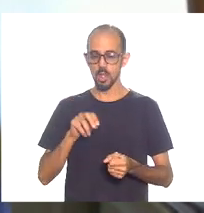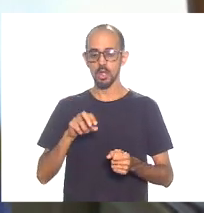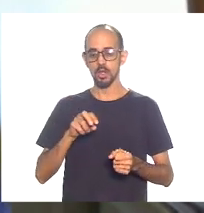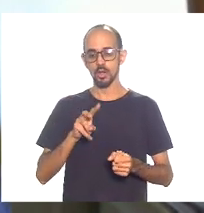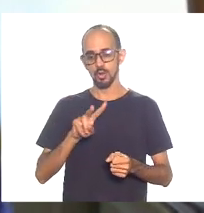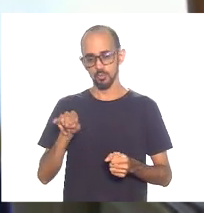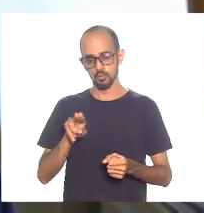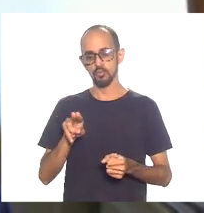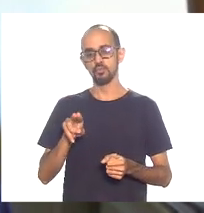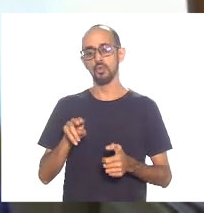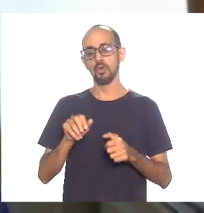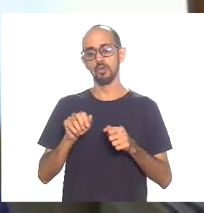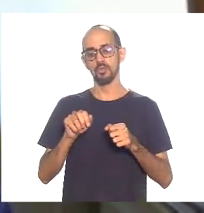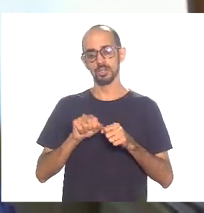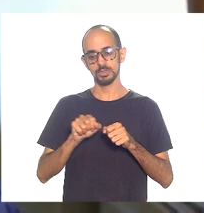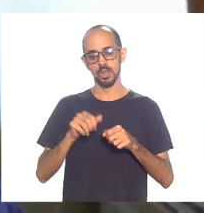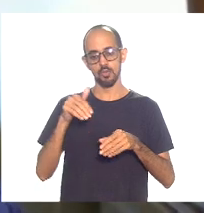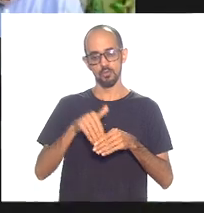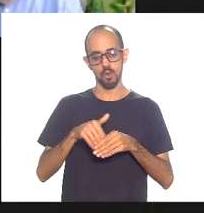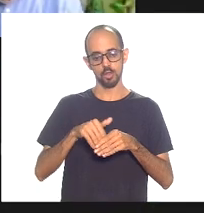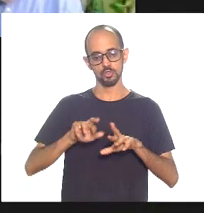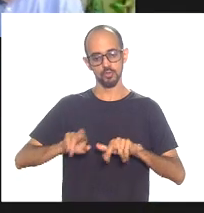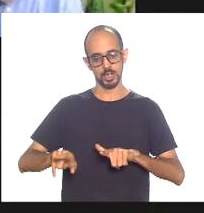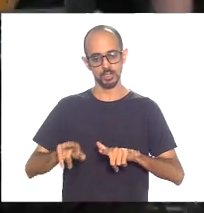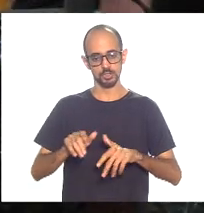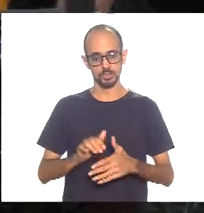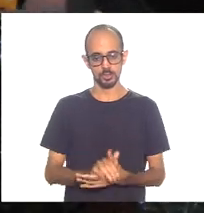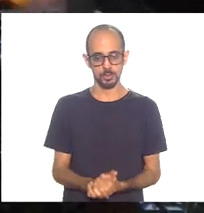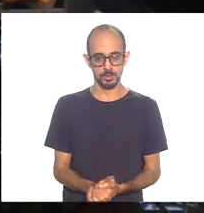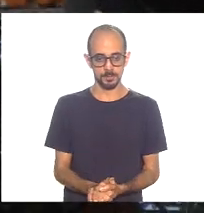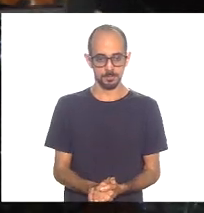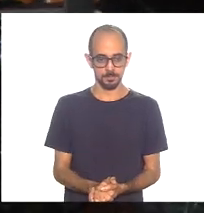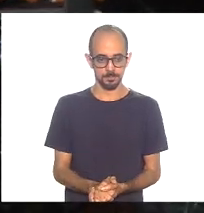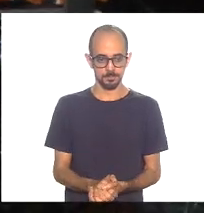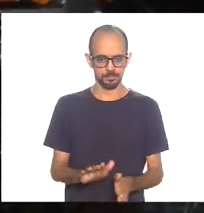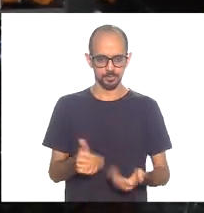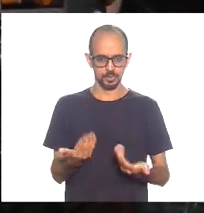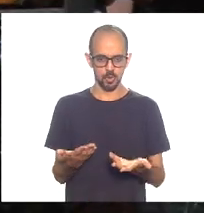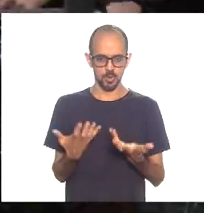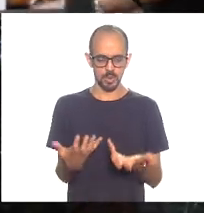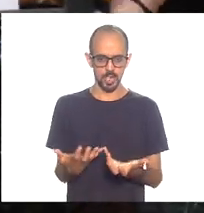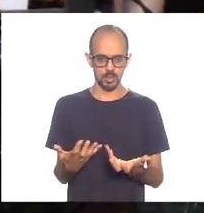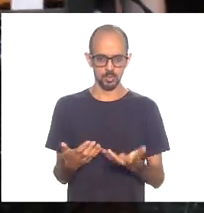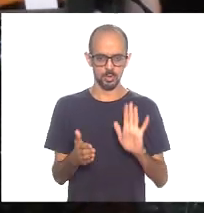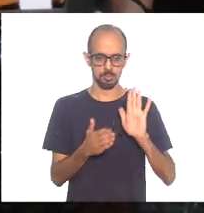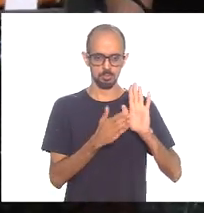sustentar o voto divergente. Então, eu queria propor ao